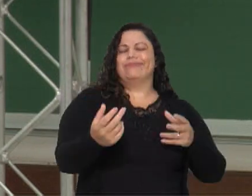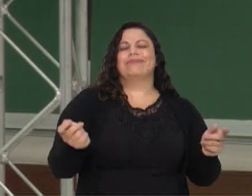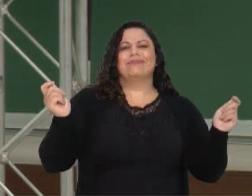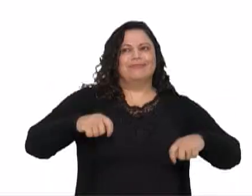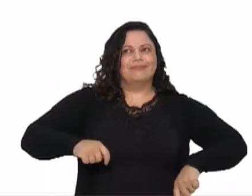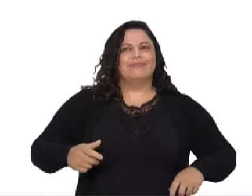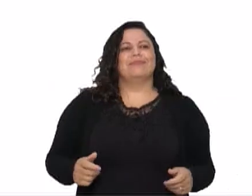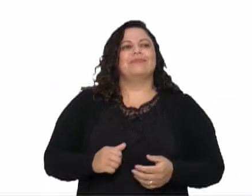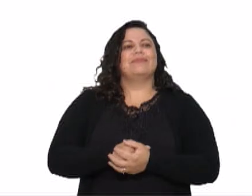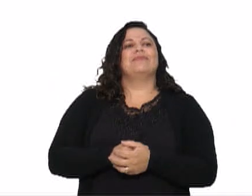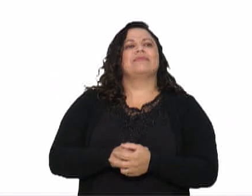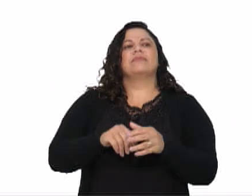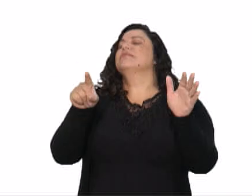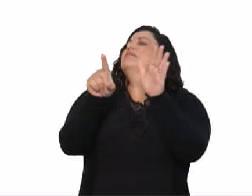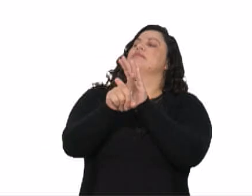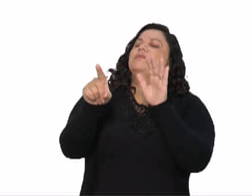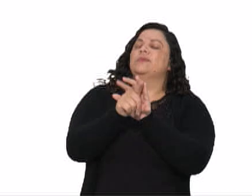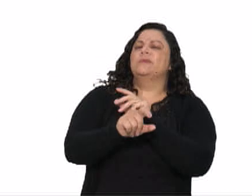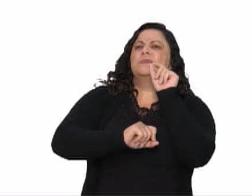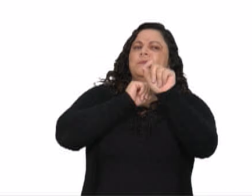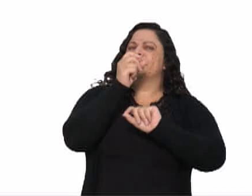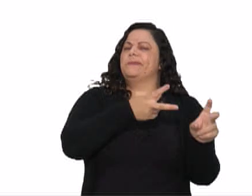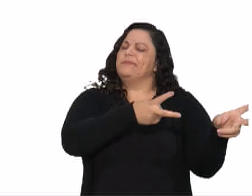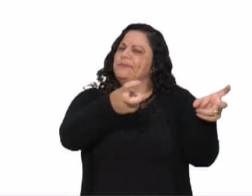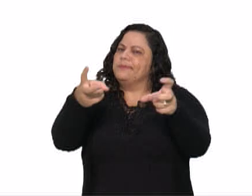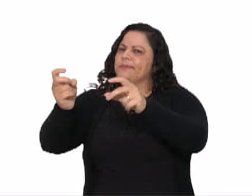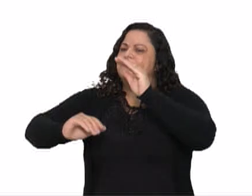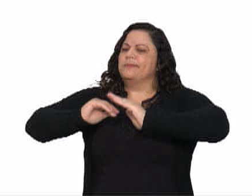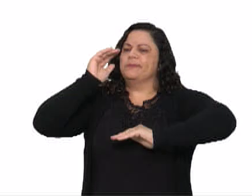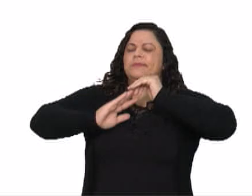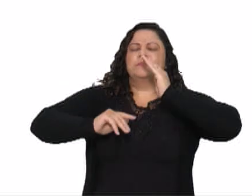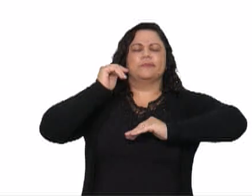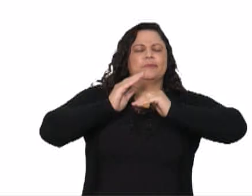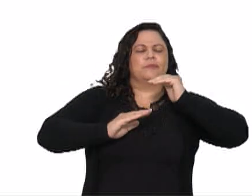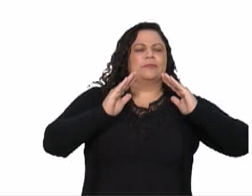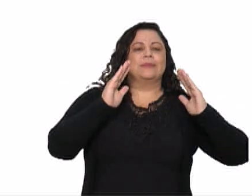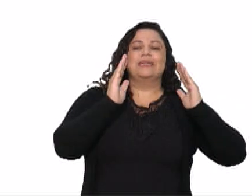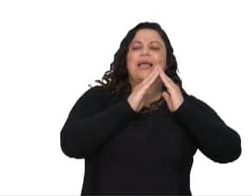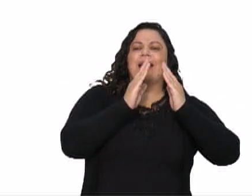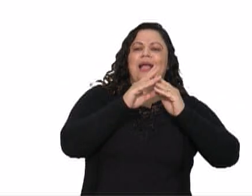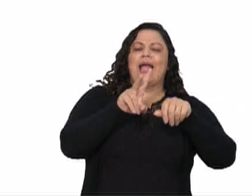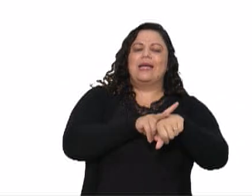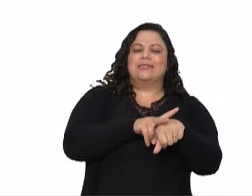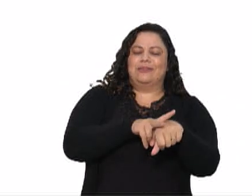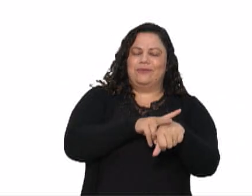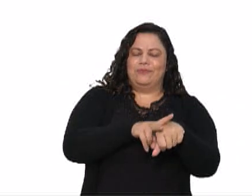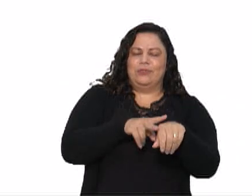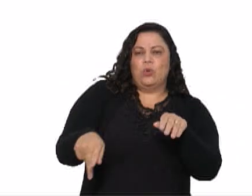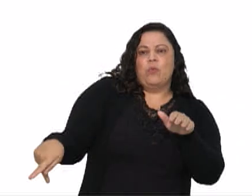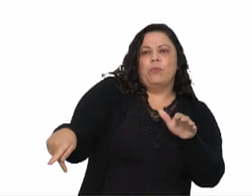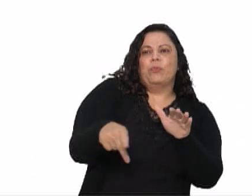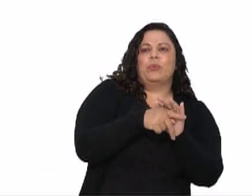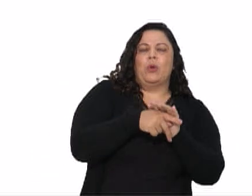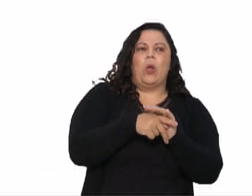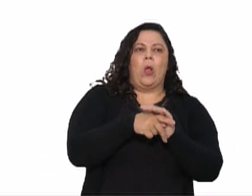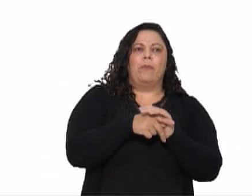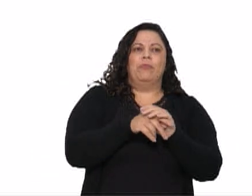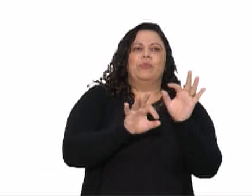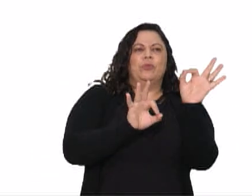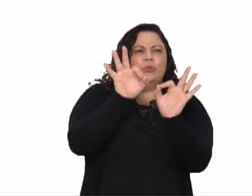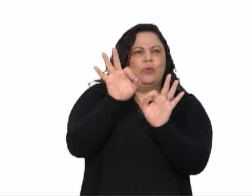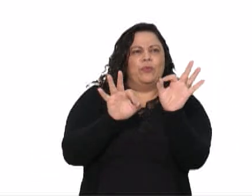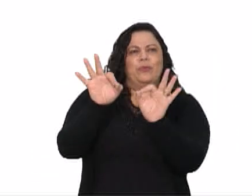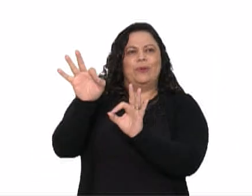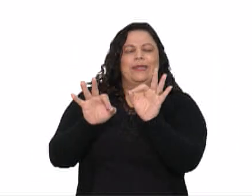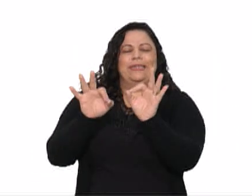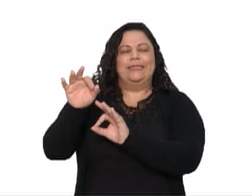nós. Observando a construção da casa de vidro projetado pela arquiteta Lina Bubardi,